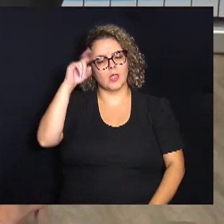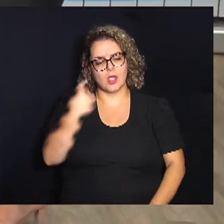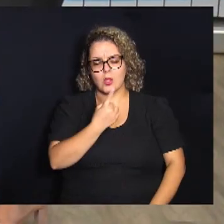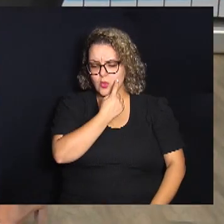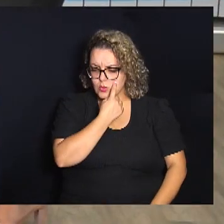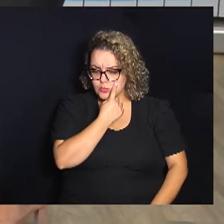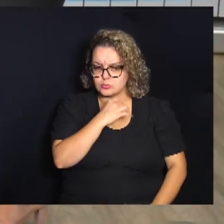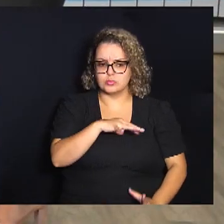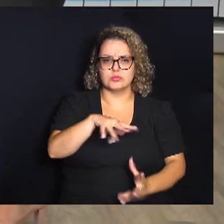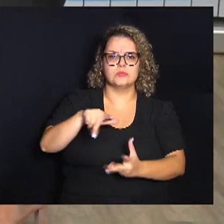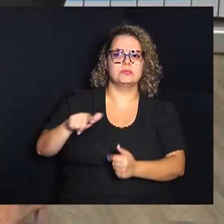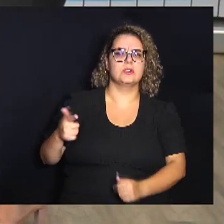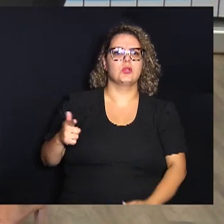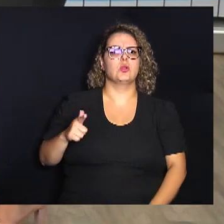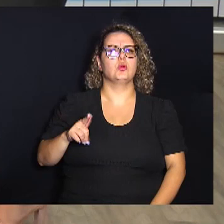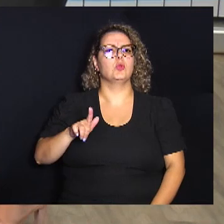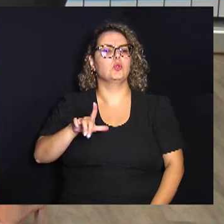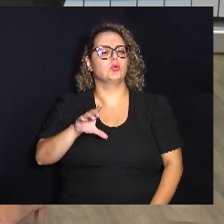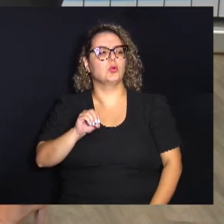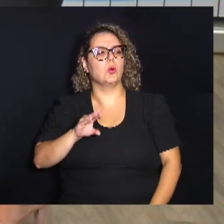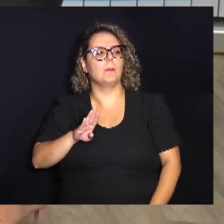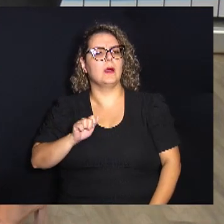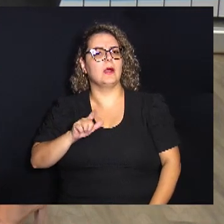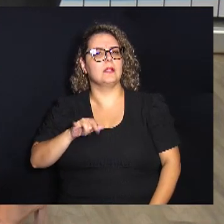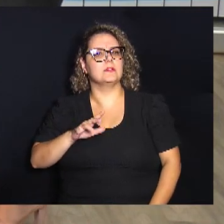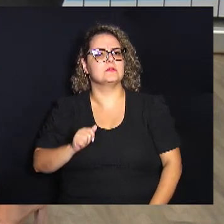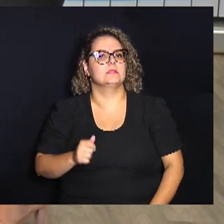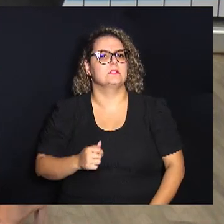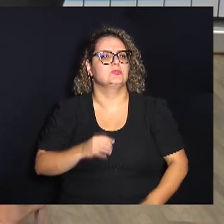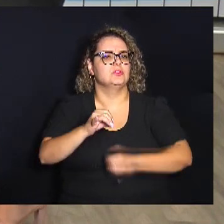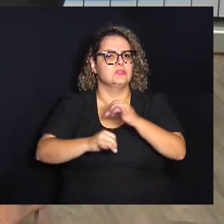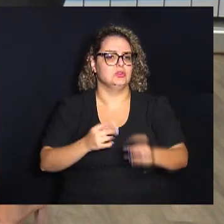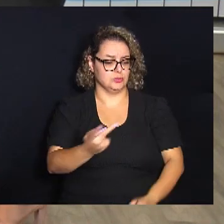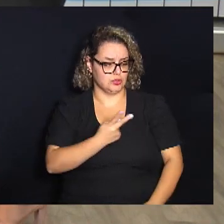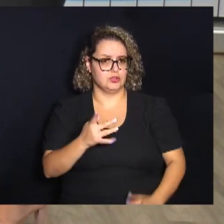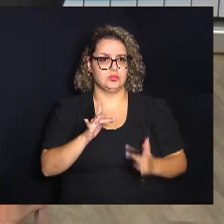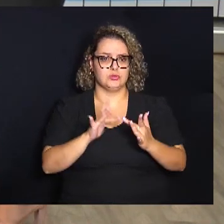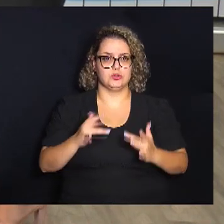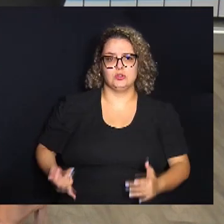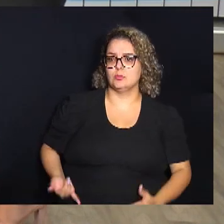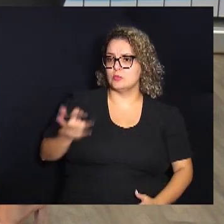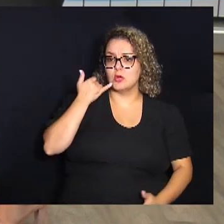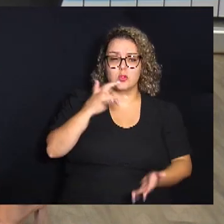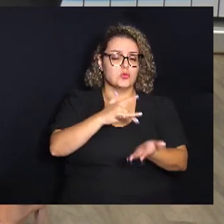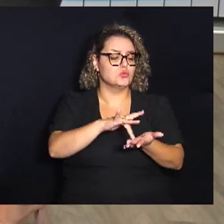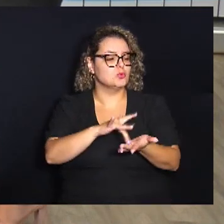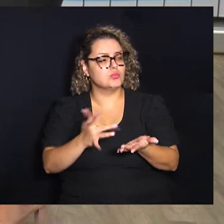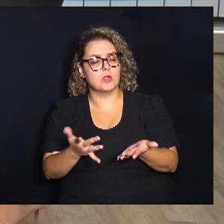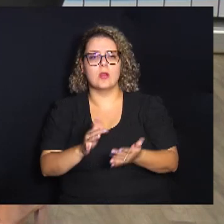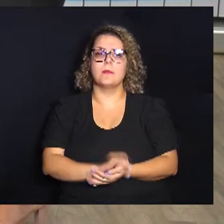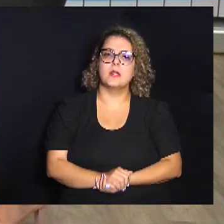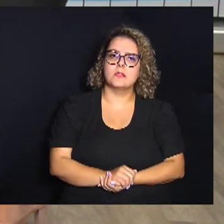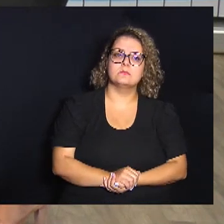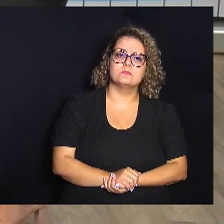mundo globalizado de internet, nós dois estamos conectados aqui, por exemplo, com celular, com tablets, a gente